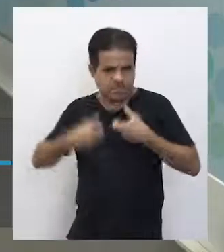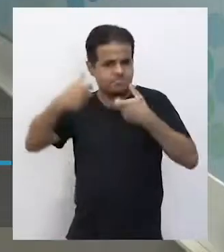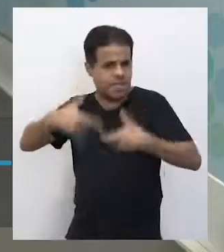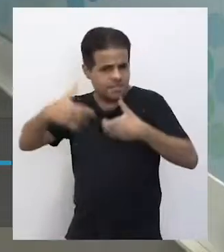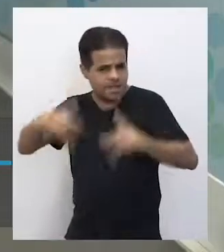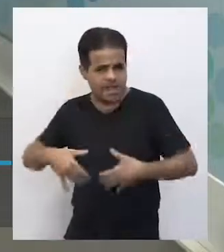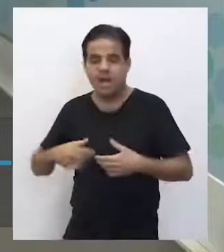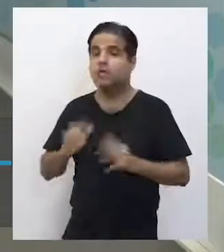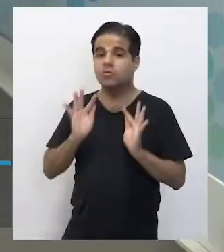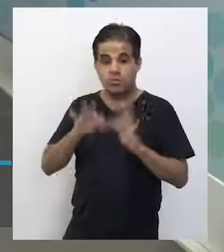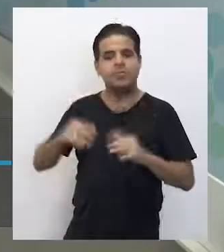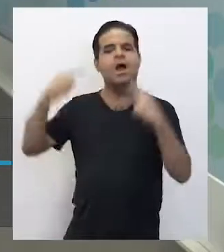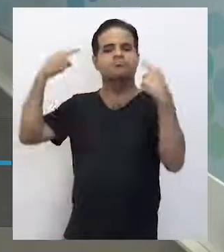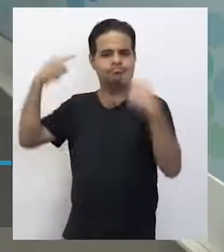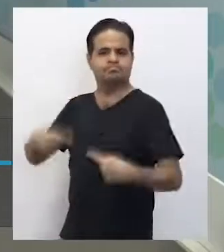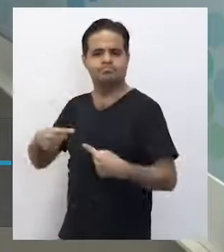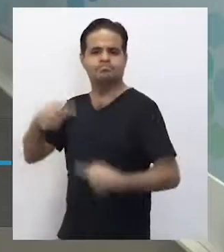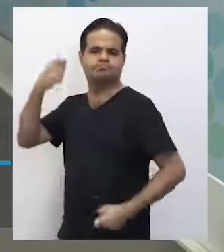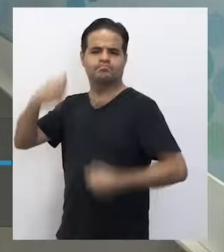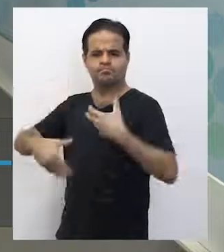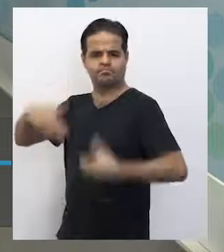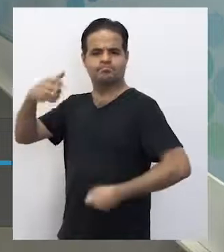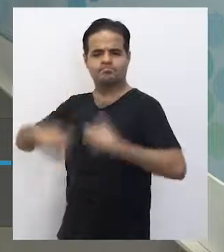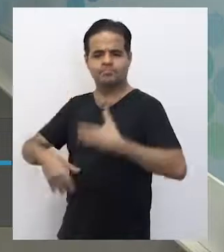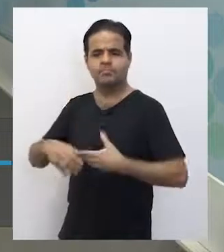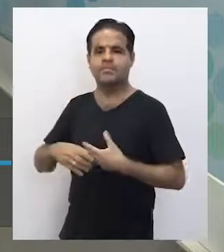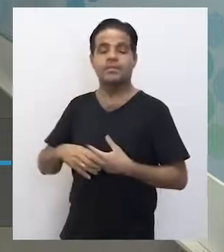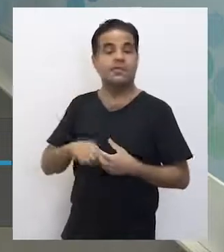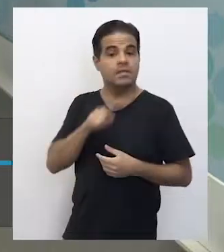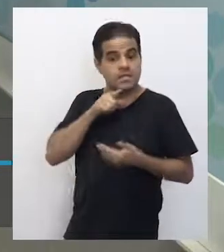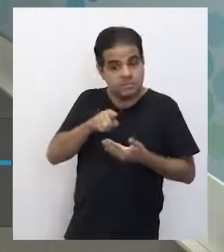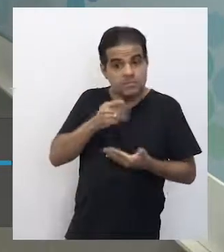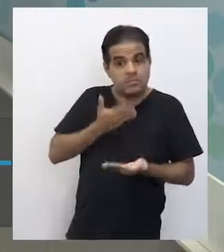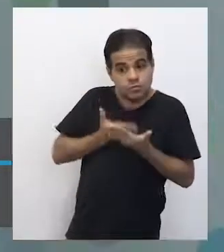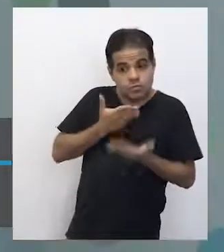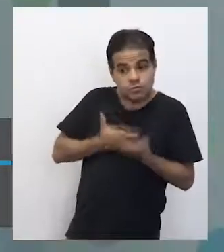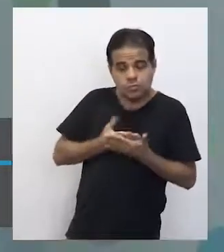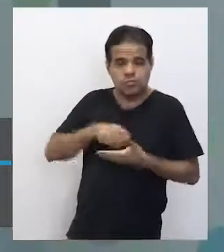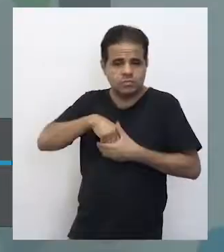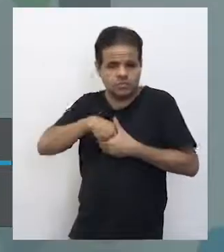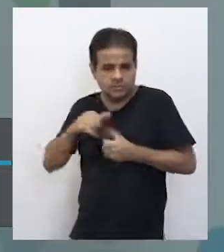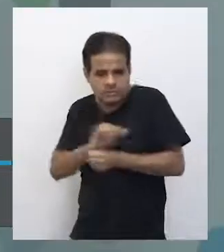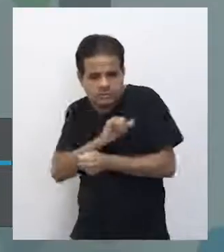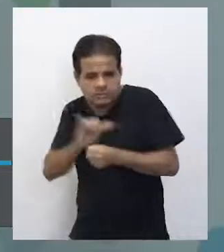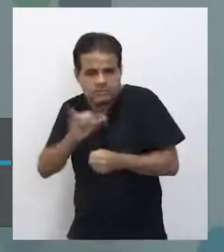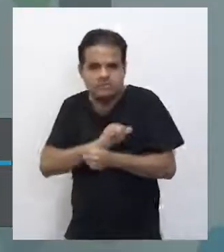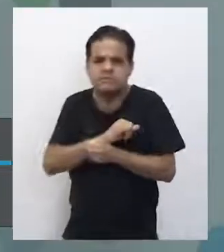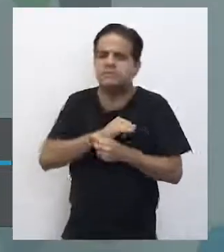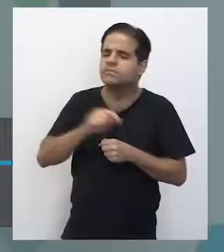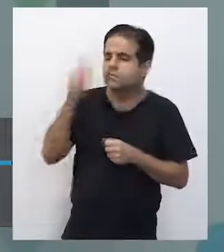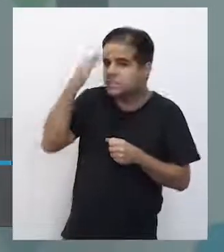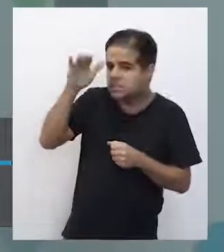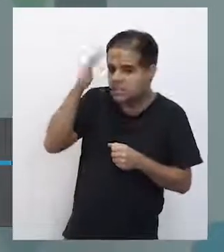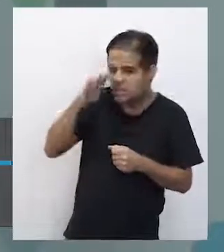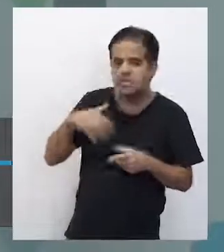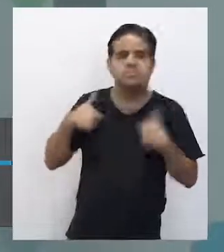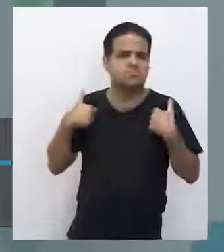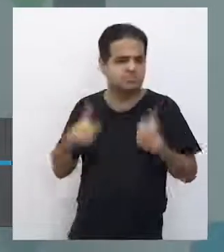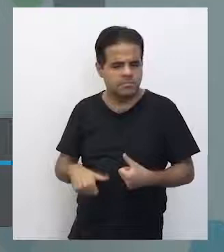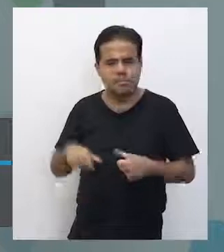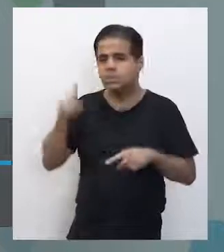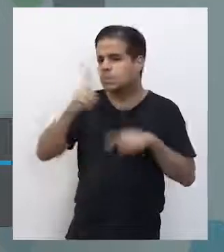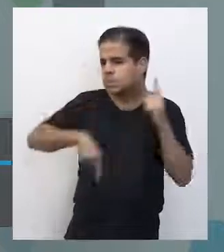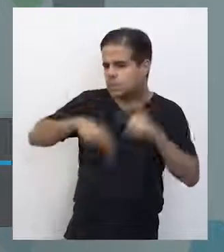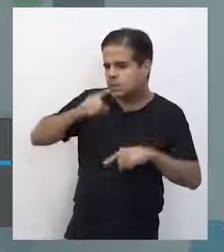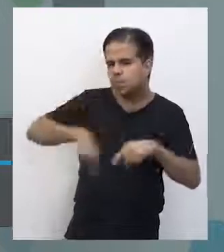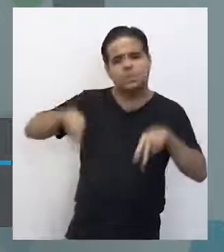legal que assim, quando você estuda bastante essas estratégias argumentativas, quando você entende bastante esses